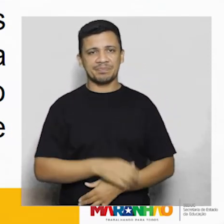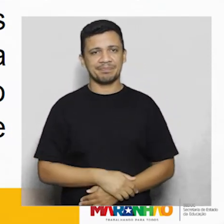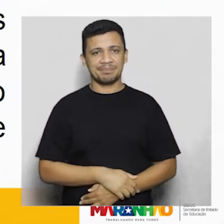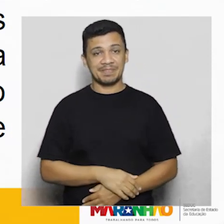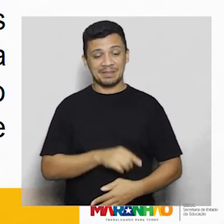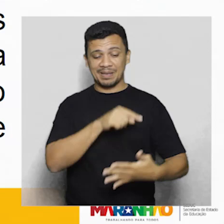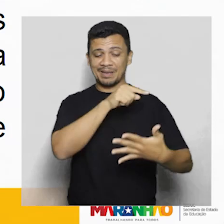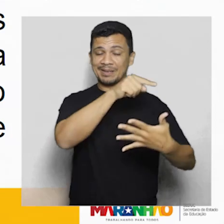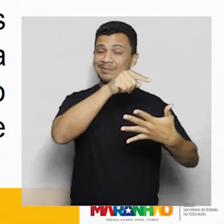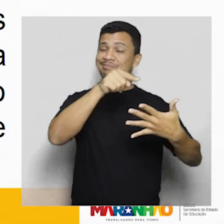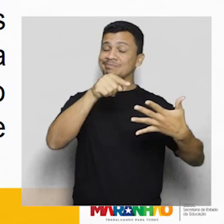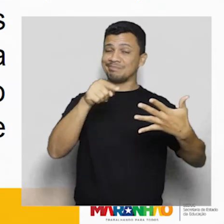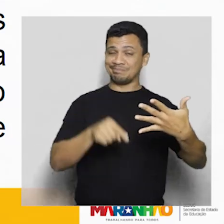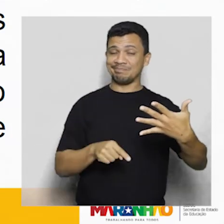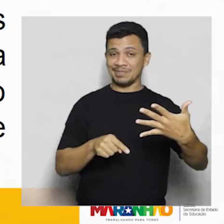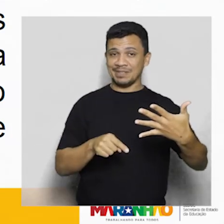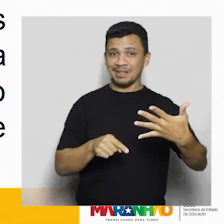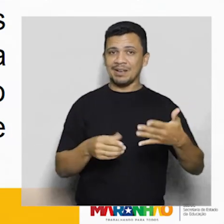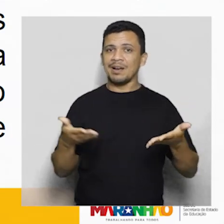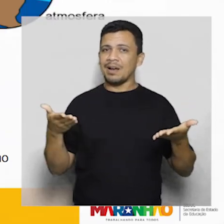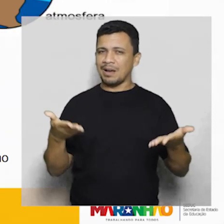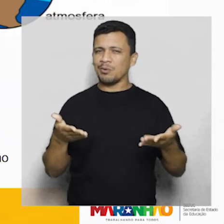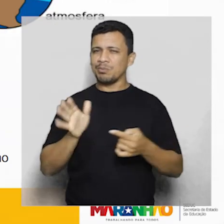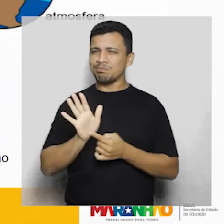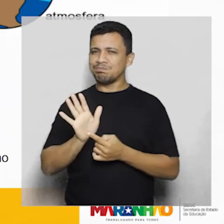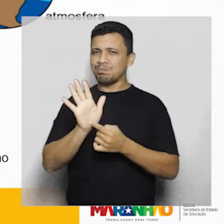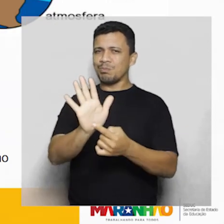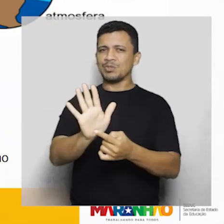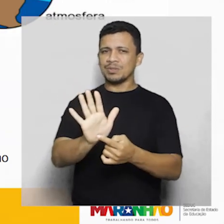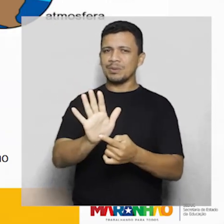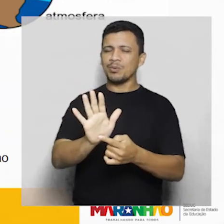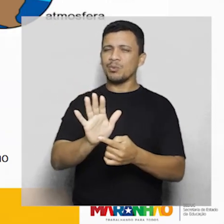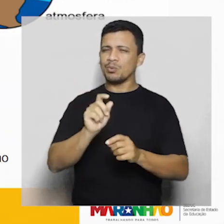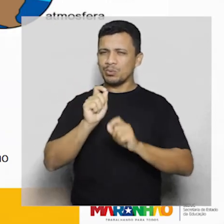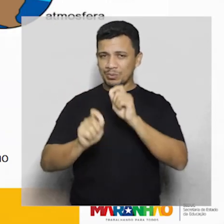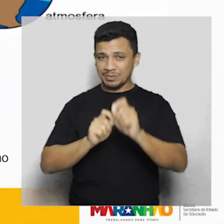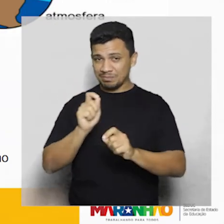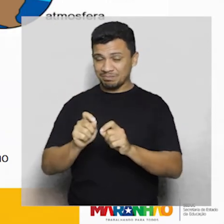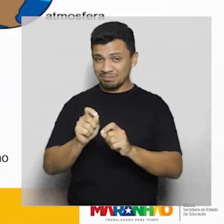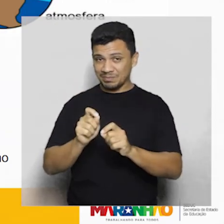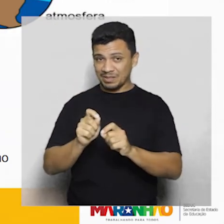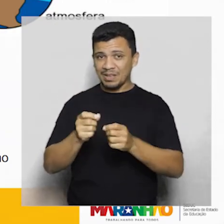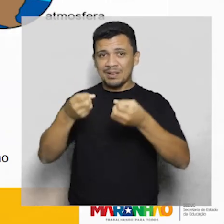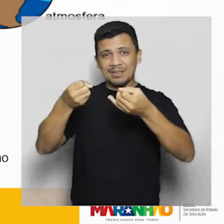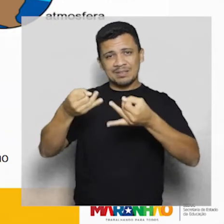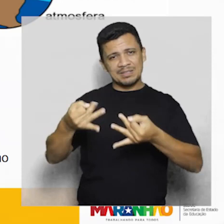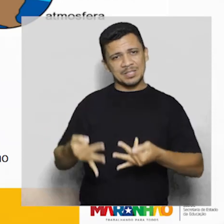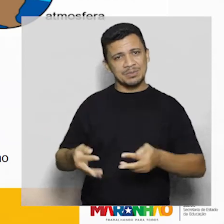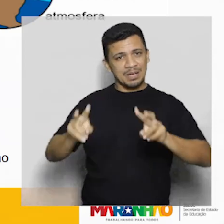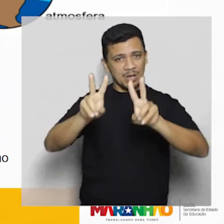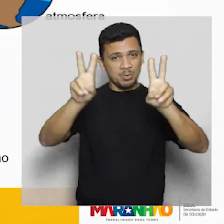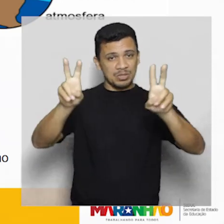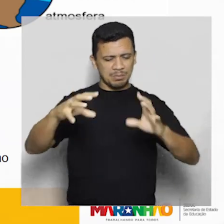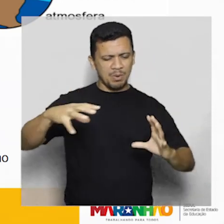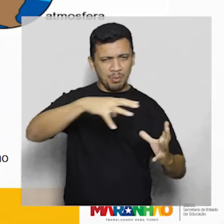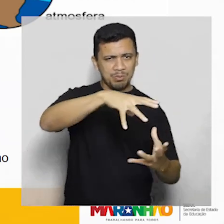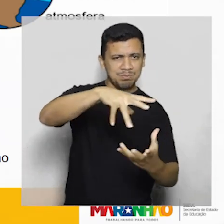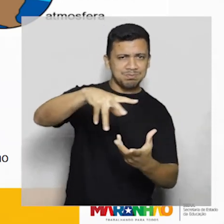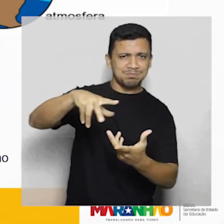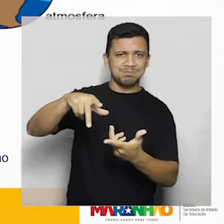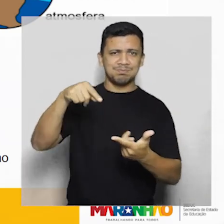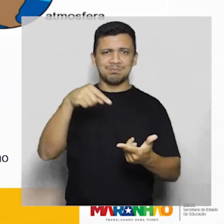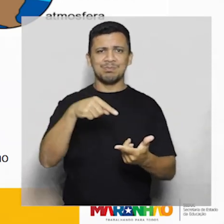alternativas né e agora eu vou trazer um pouquinho a gente vai se aprofundar um pouco no tema aquecimento global